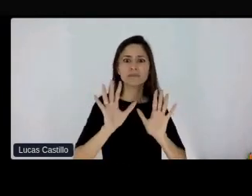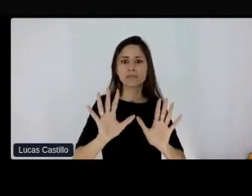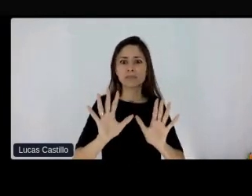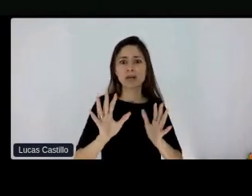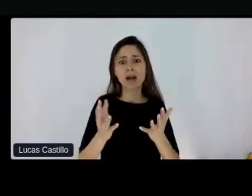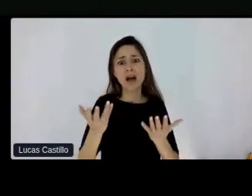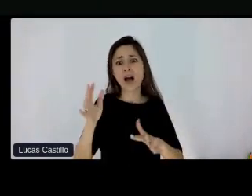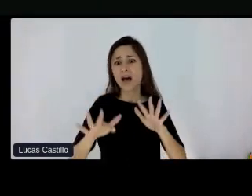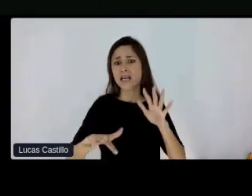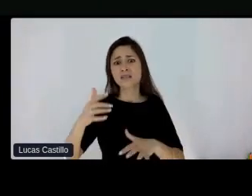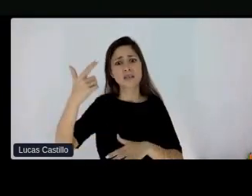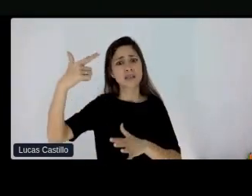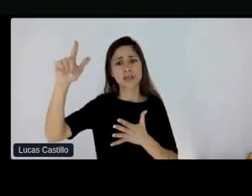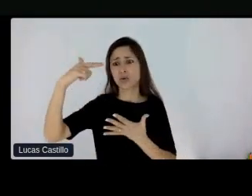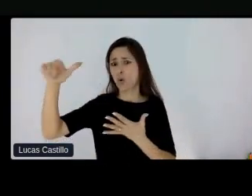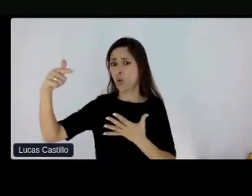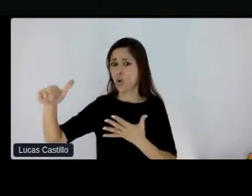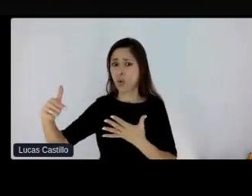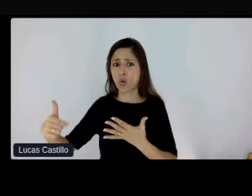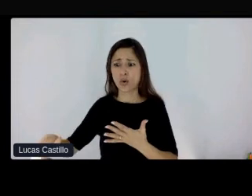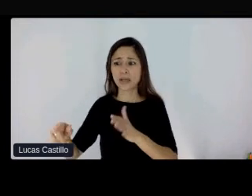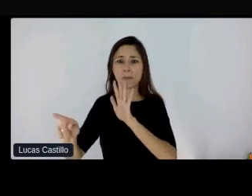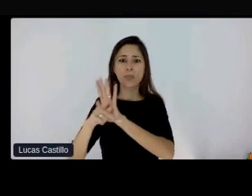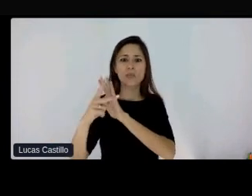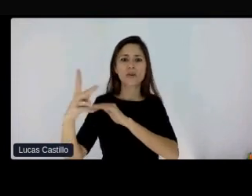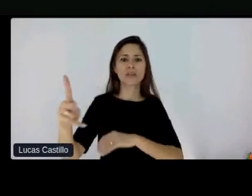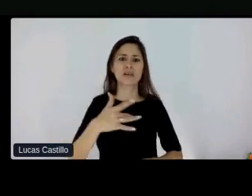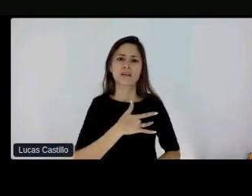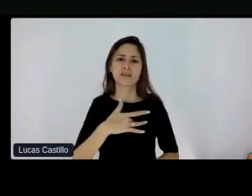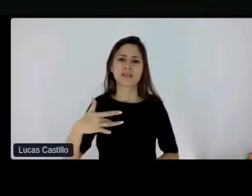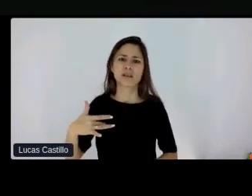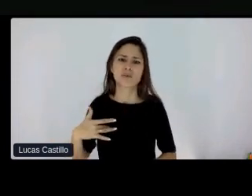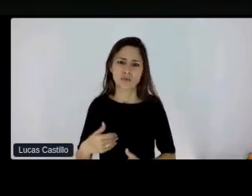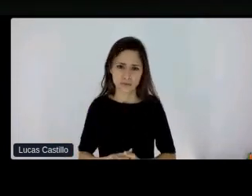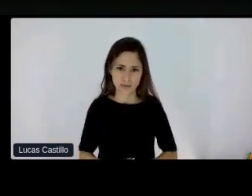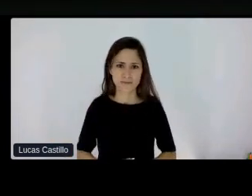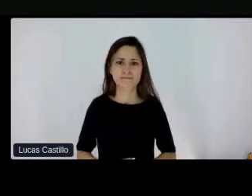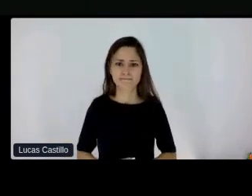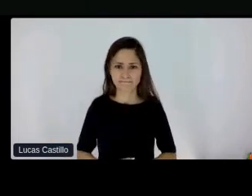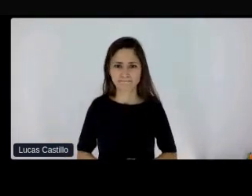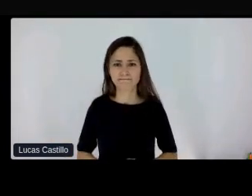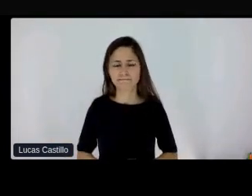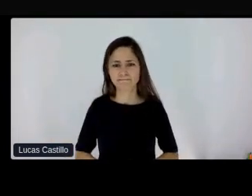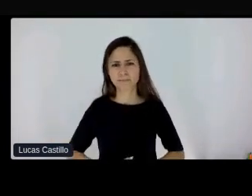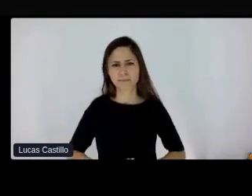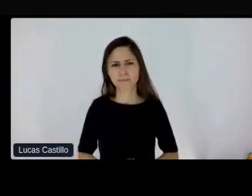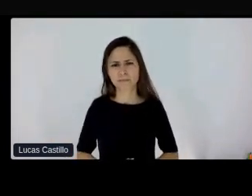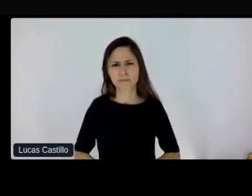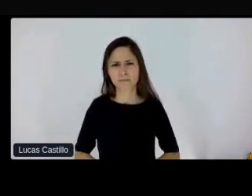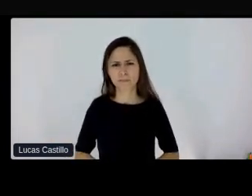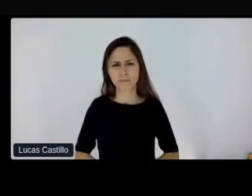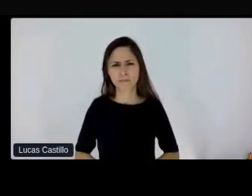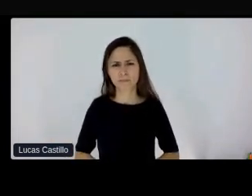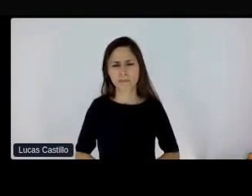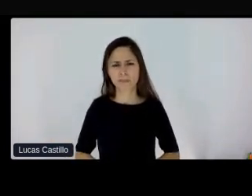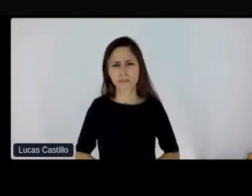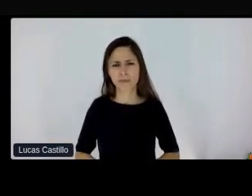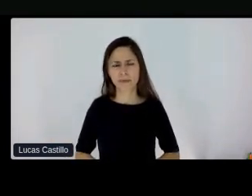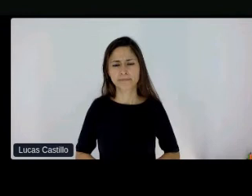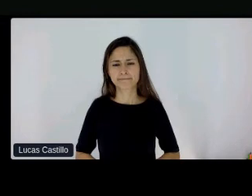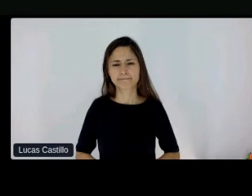não pode ter questões médicas relacionadas ao outro sexo. Tá? E,